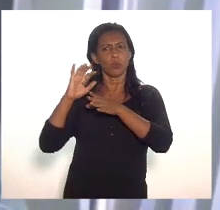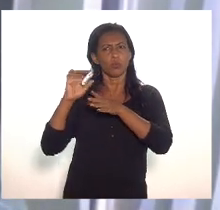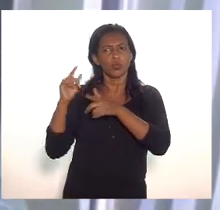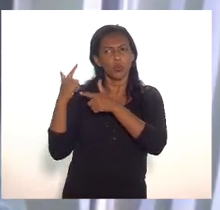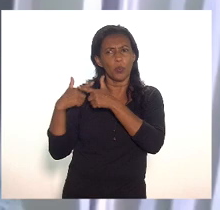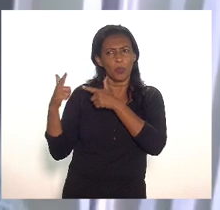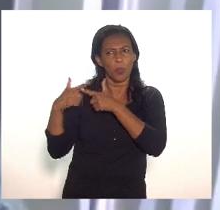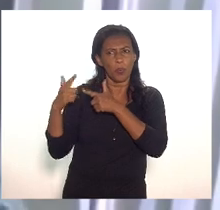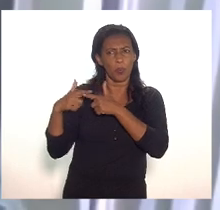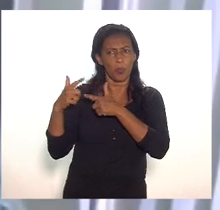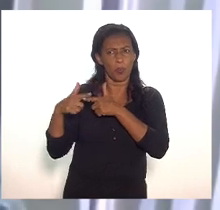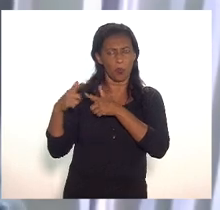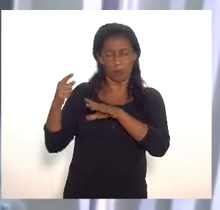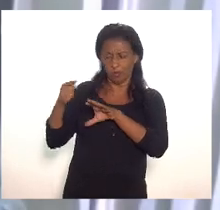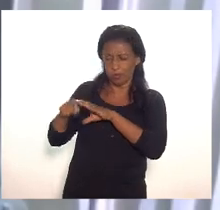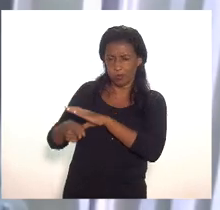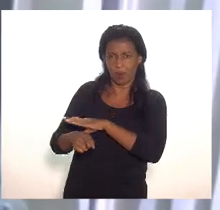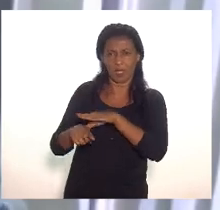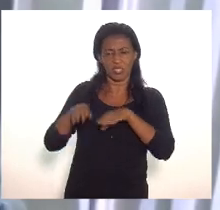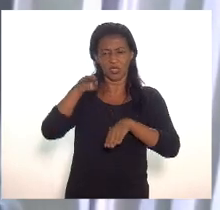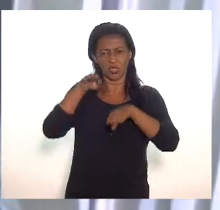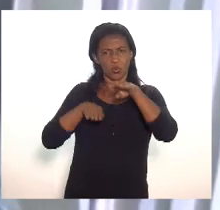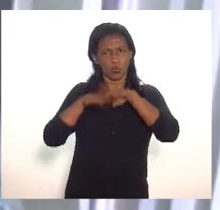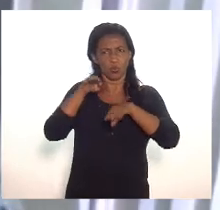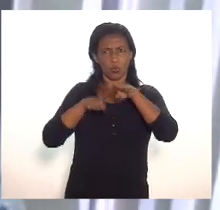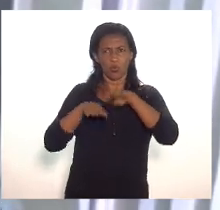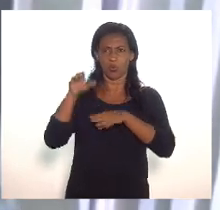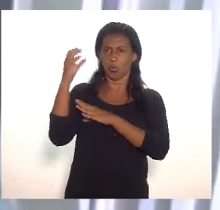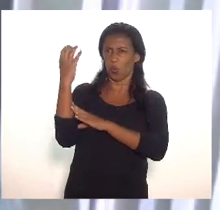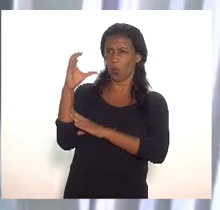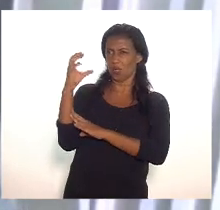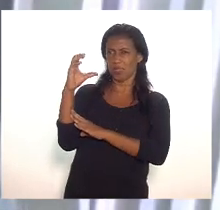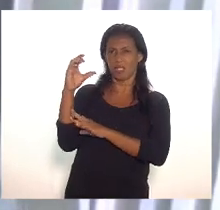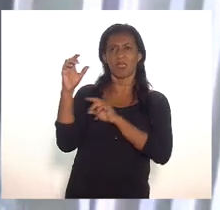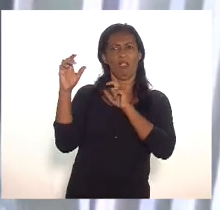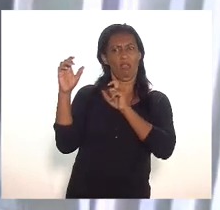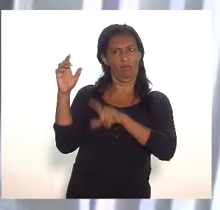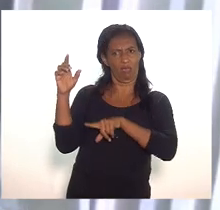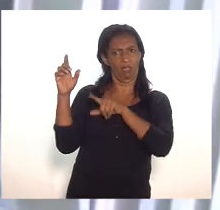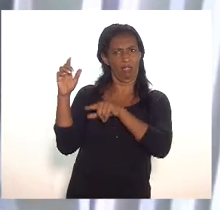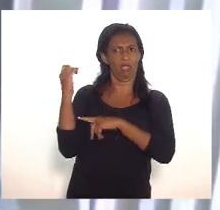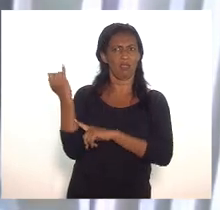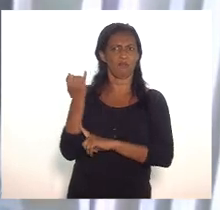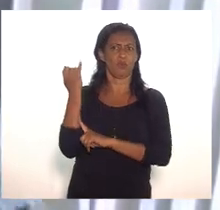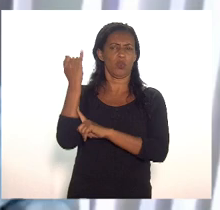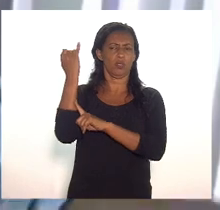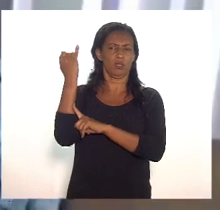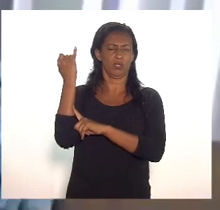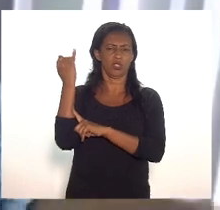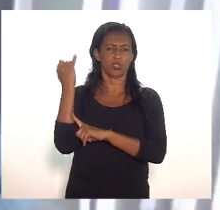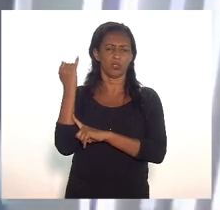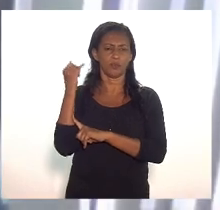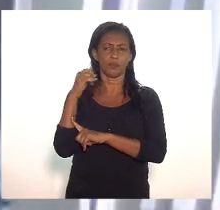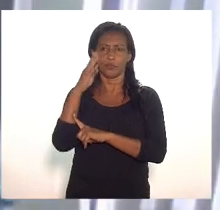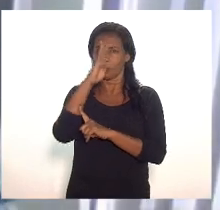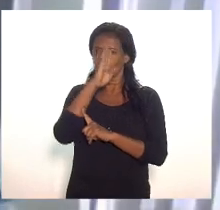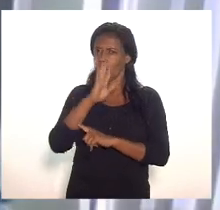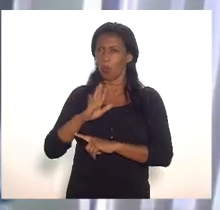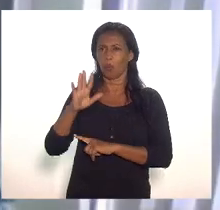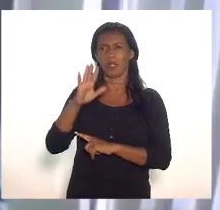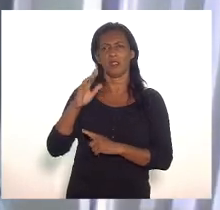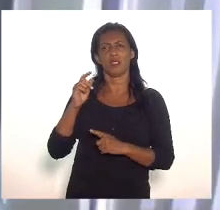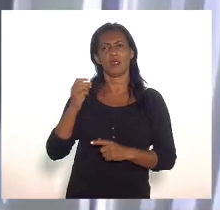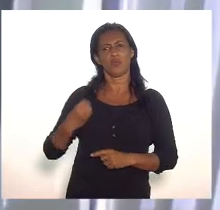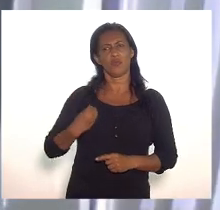sanitária, em tempos de aprofundamento da desigualdade, onde a ciência é muito importante, tem que ser chamada a dar respostas, o Brasil vive essa